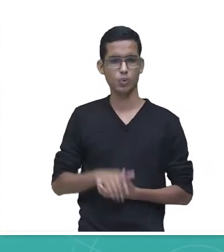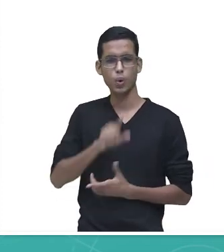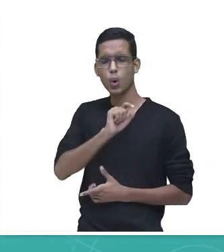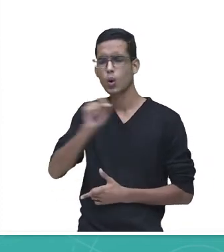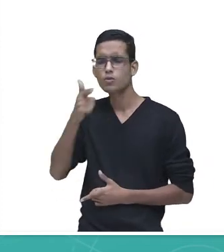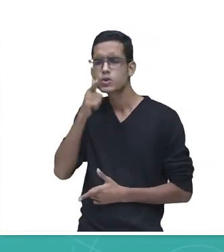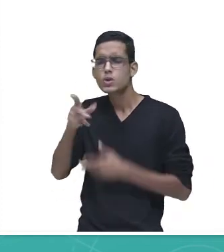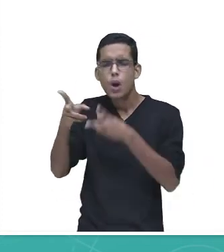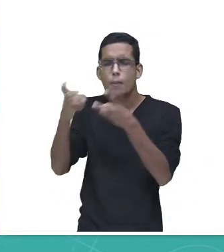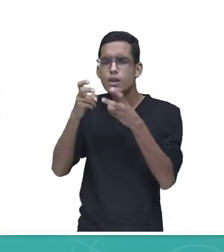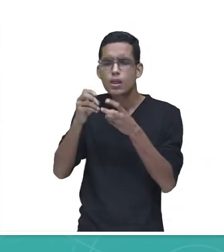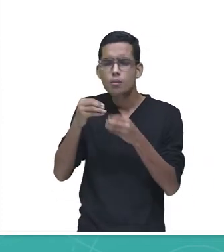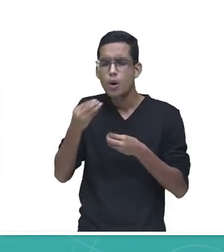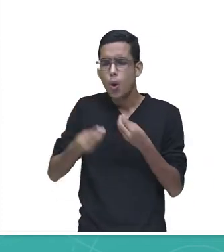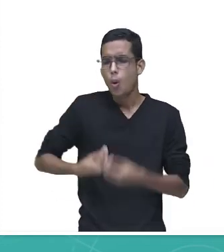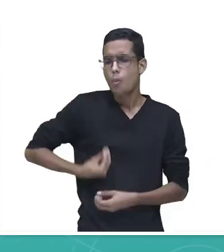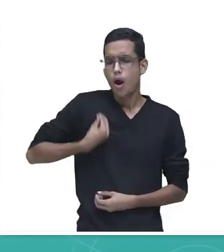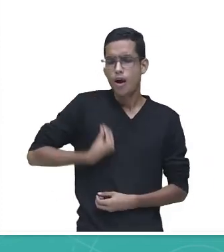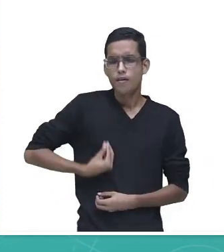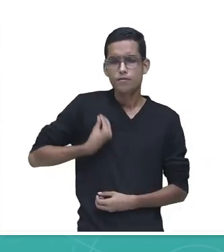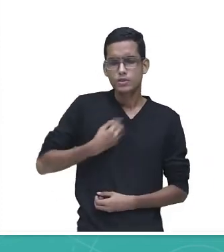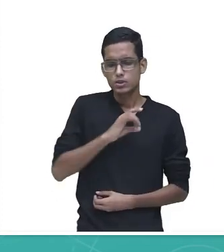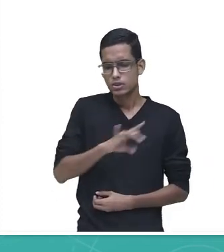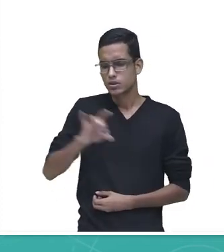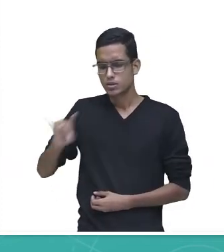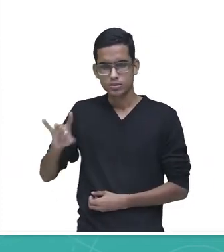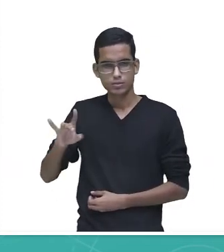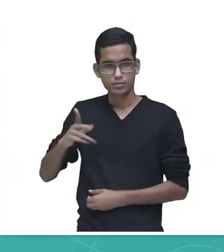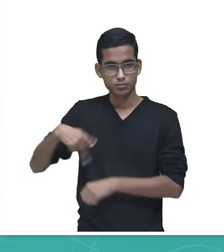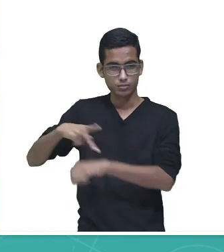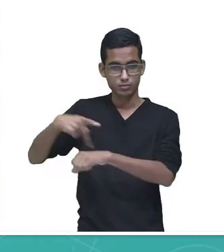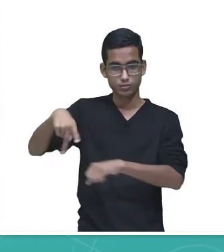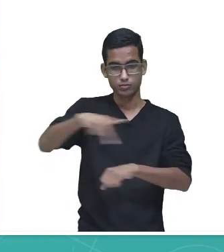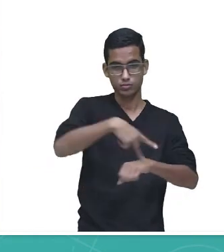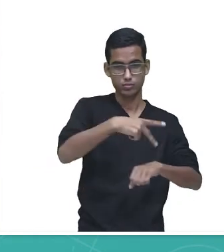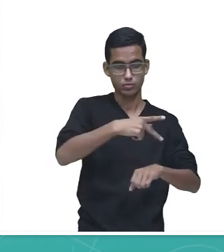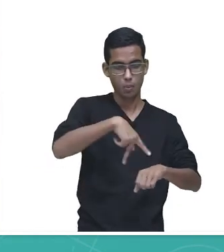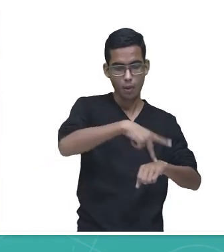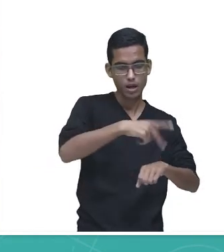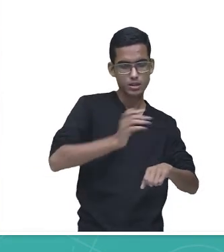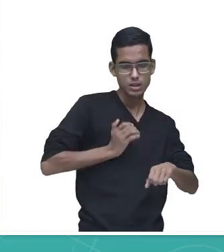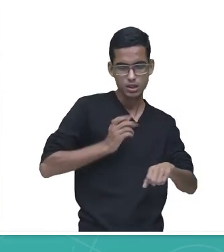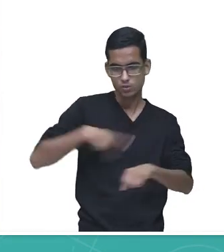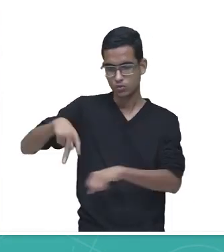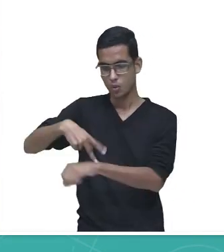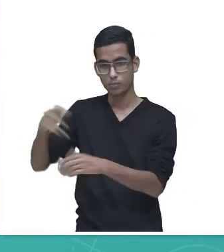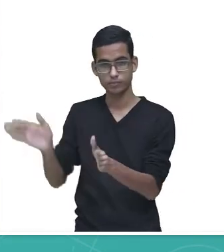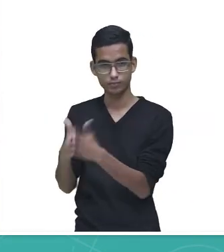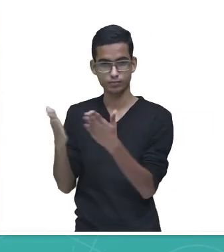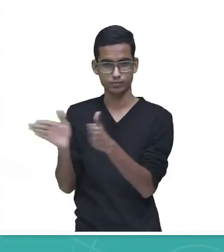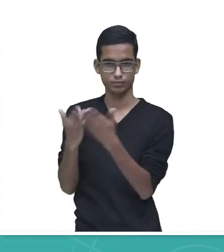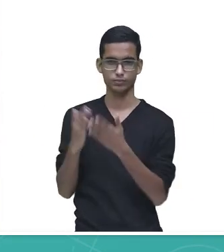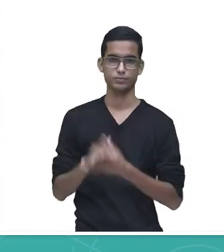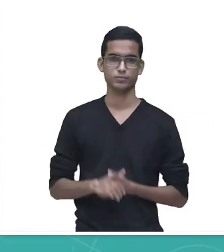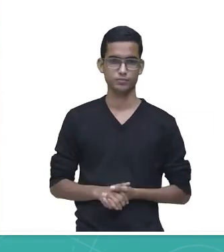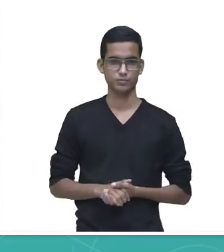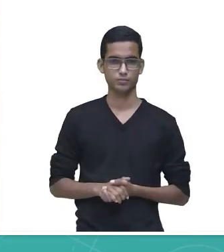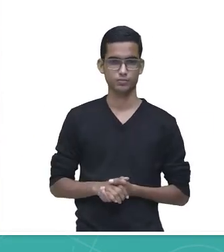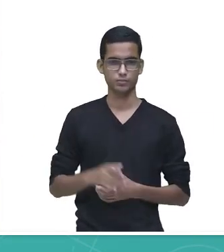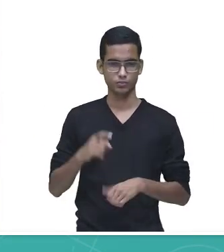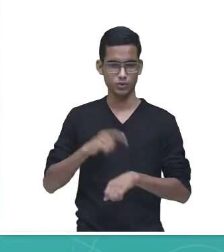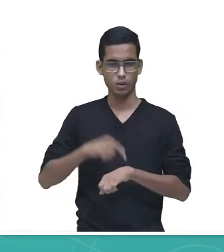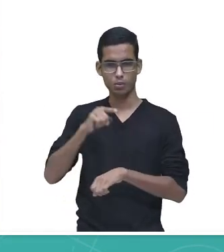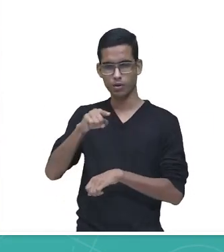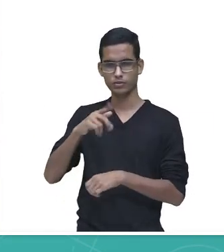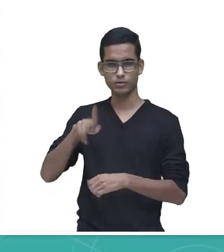as condições de vida dos países ricos e nos países pobres? Um tempinho para você responder,